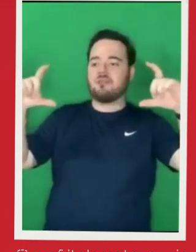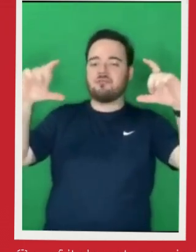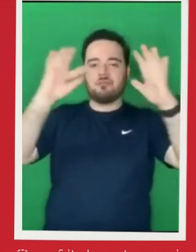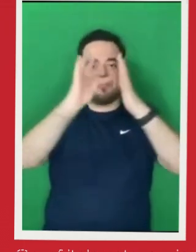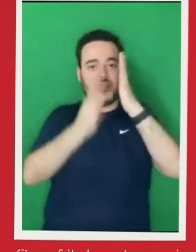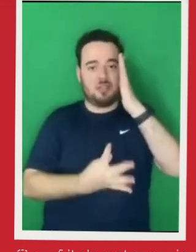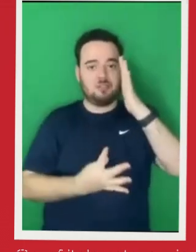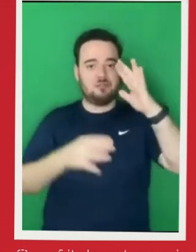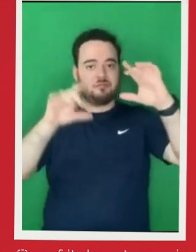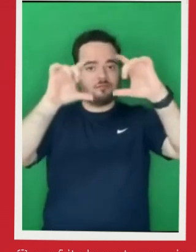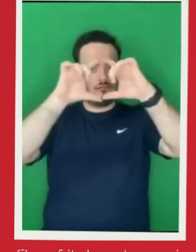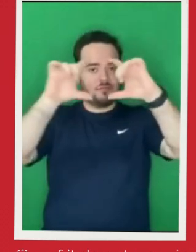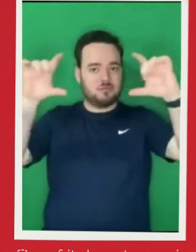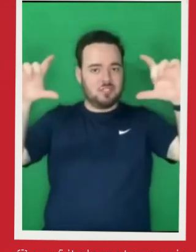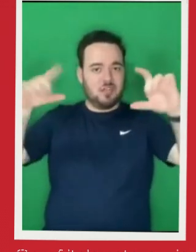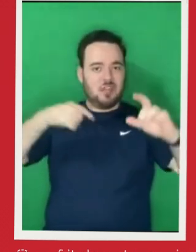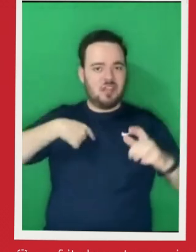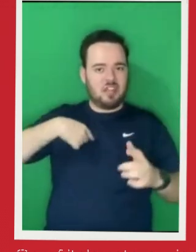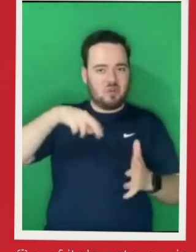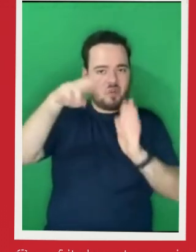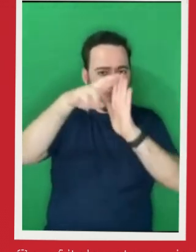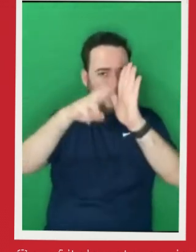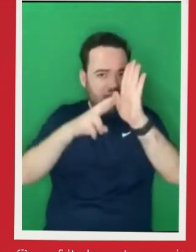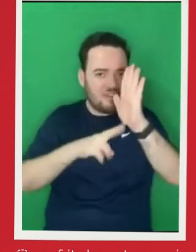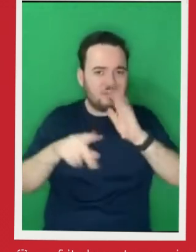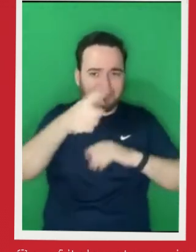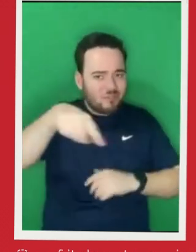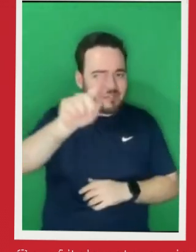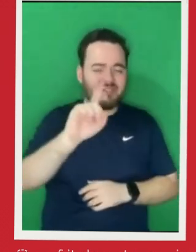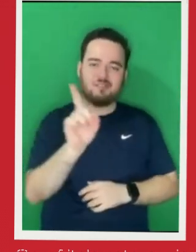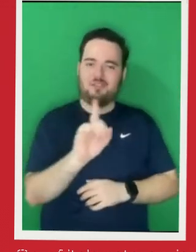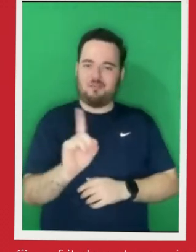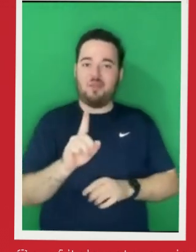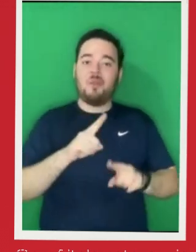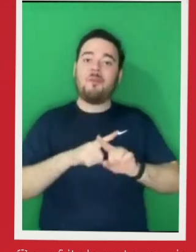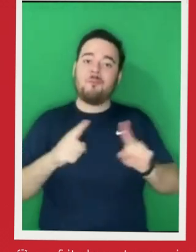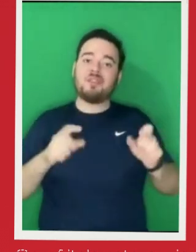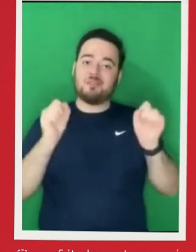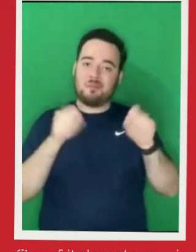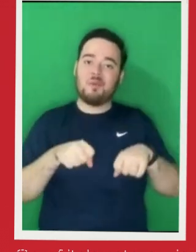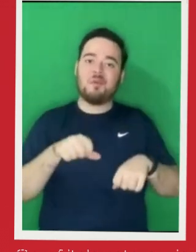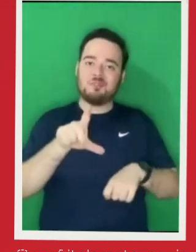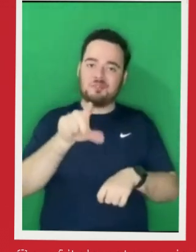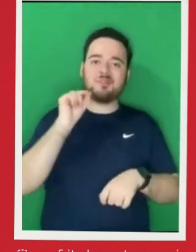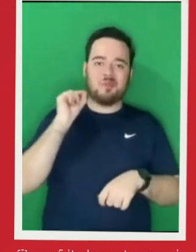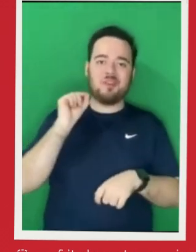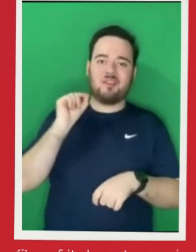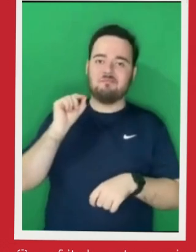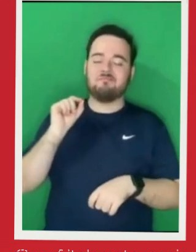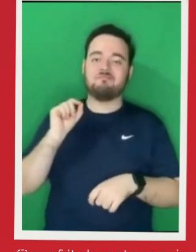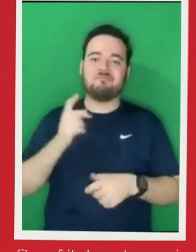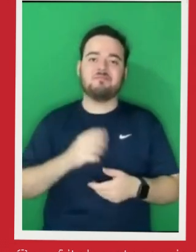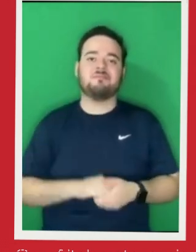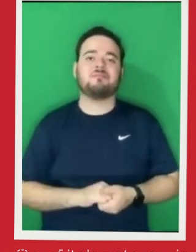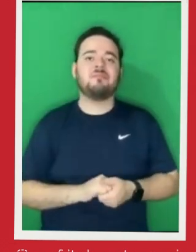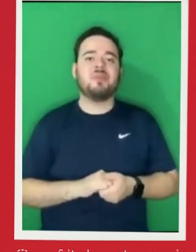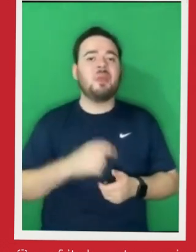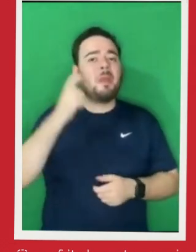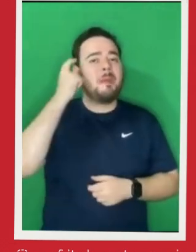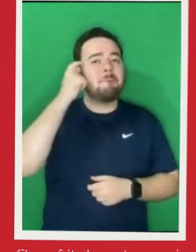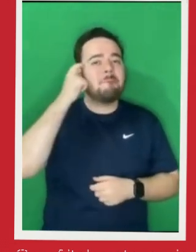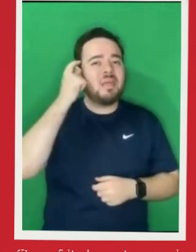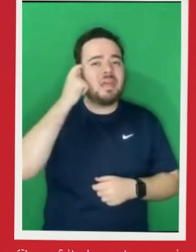parágrafos. Eu não quero ser normativa para você, mas você tem escolha de não me ouvir,